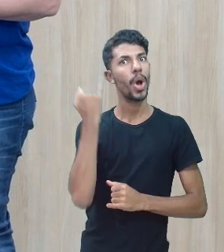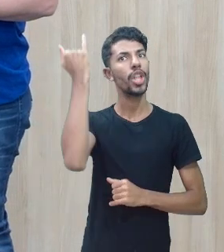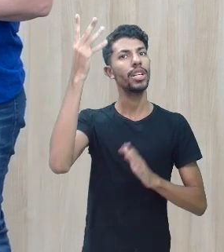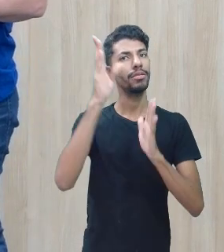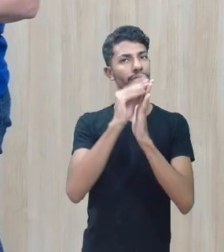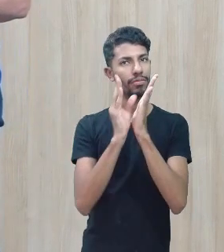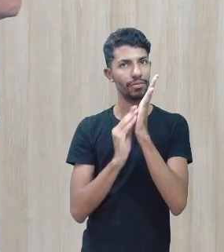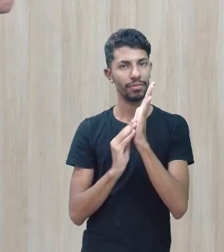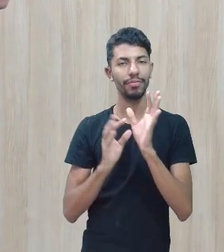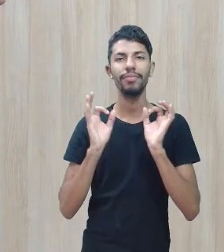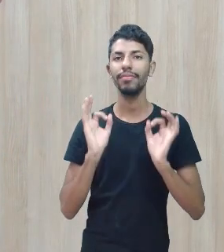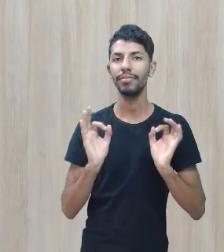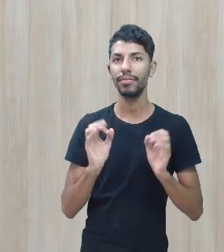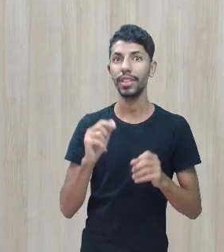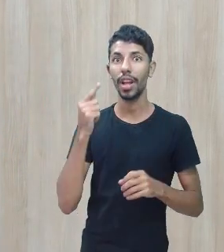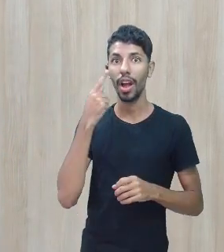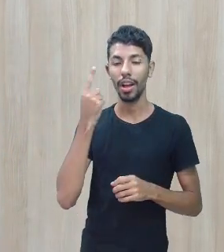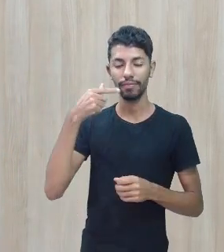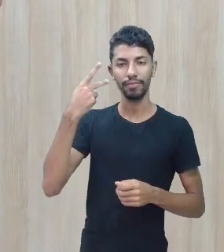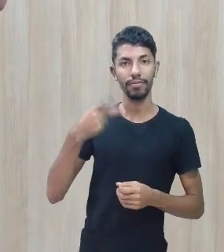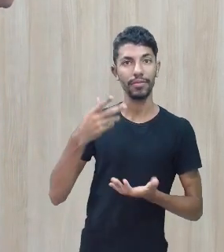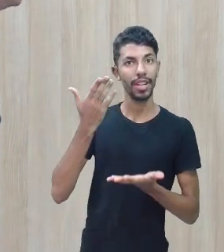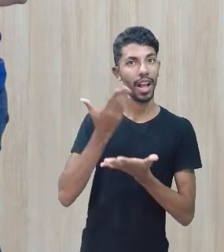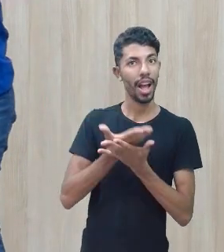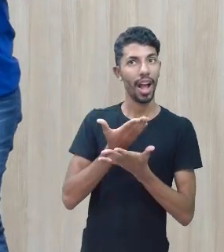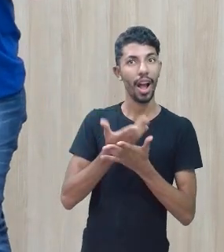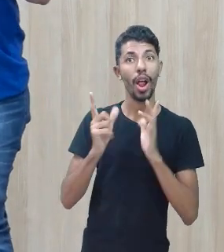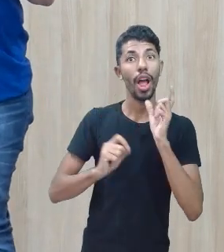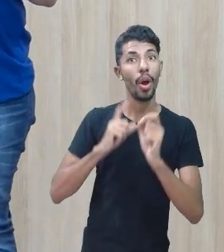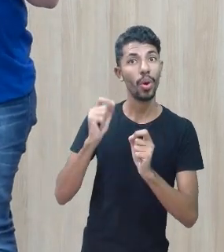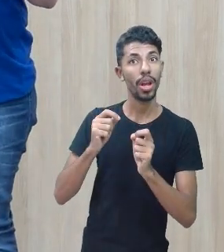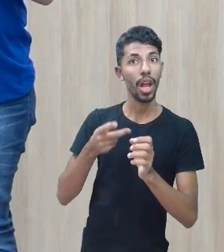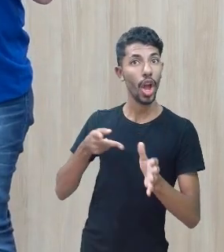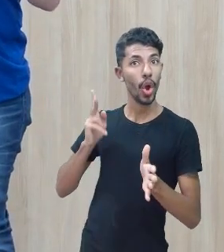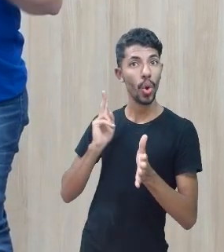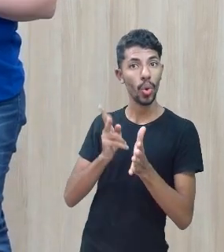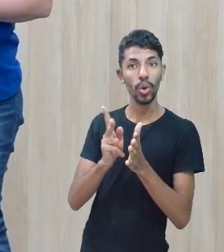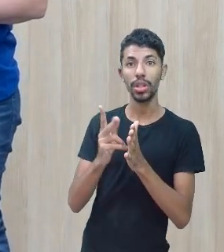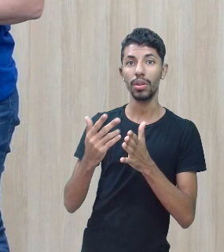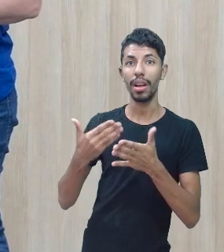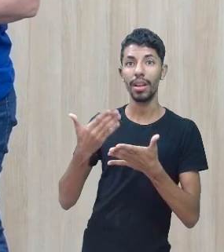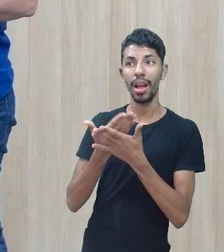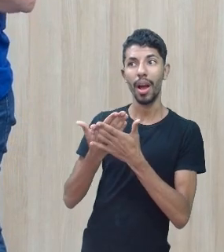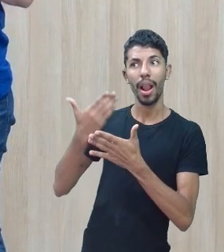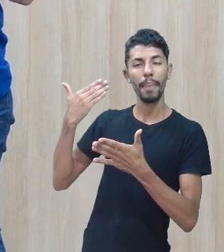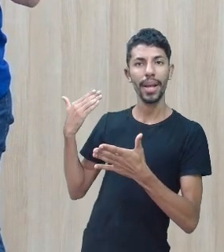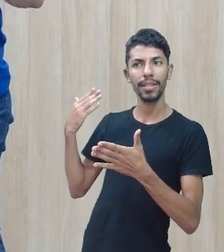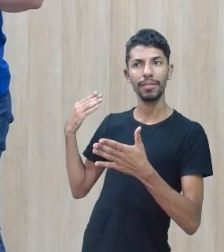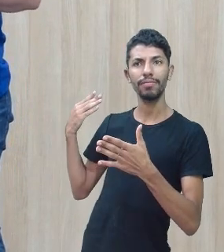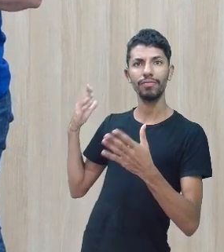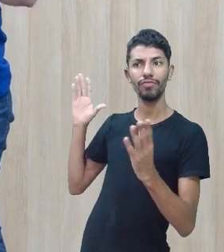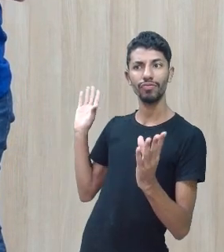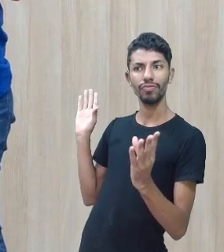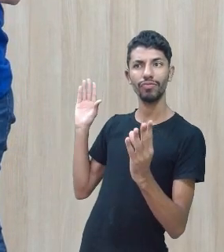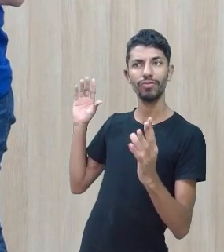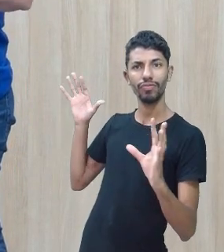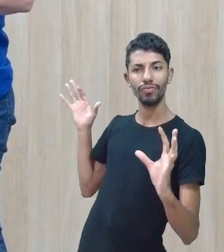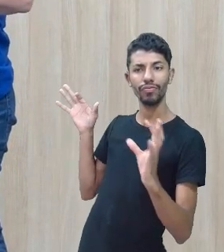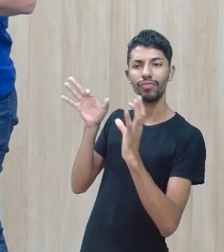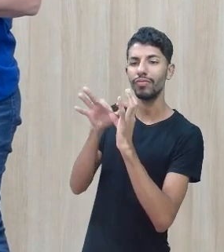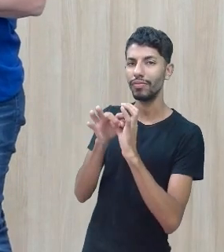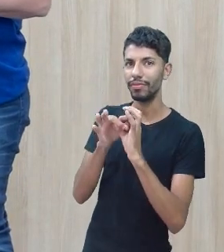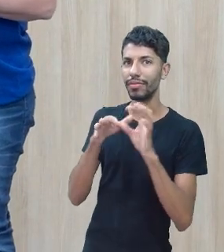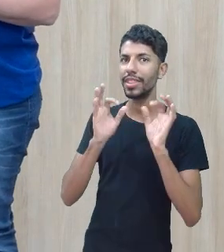lá? Essa aula é, como eu falei, uma continuidade da aula anterior. Então, tem informações importantes